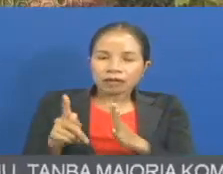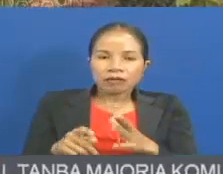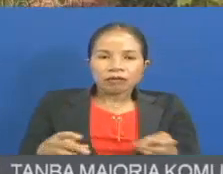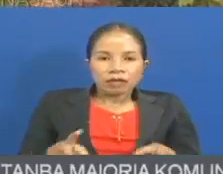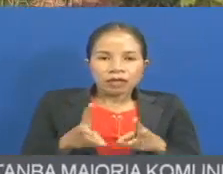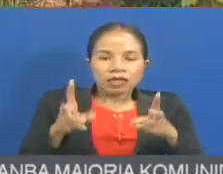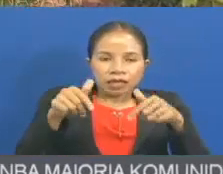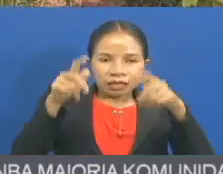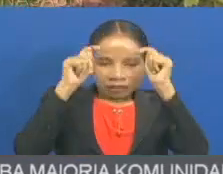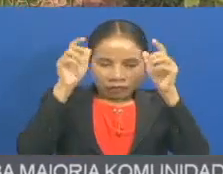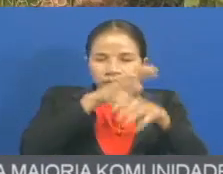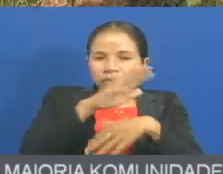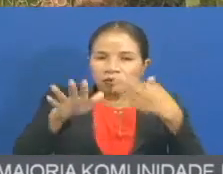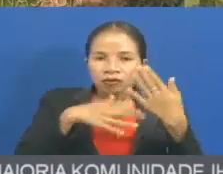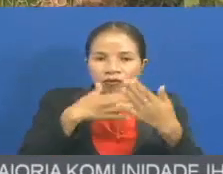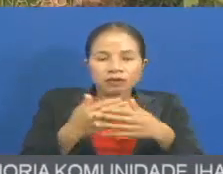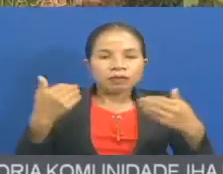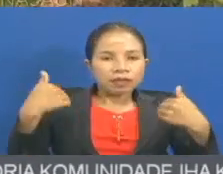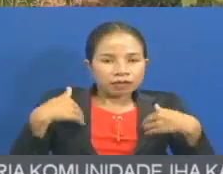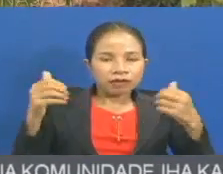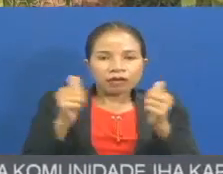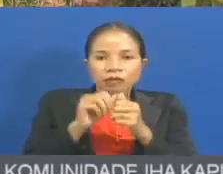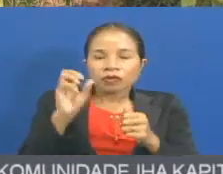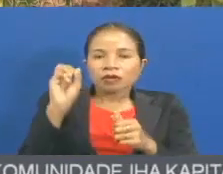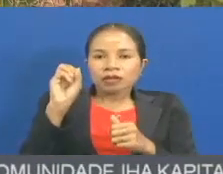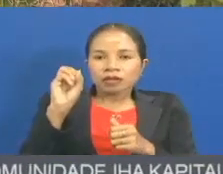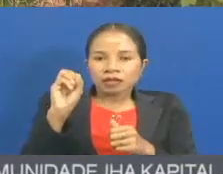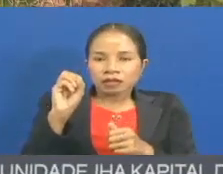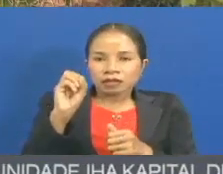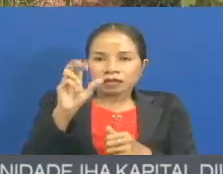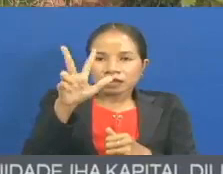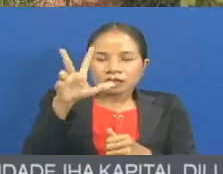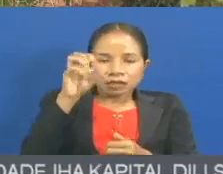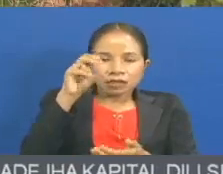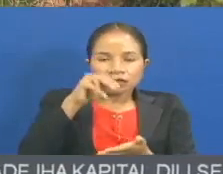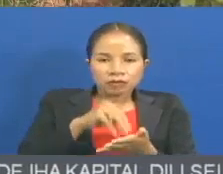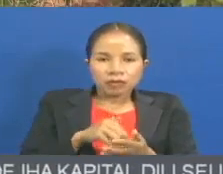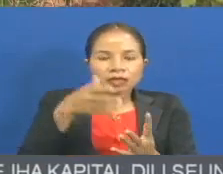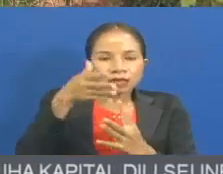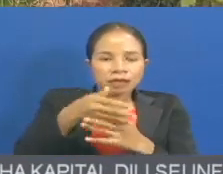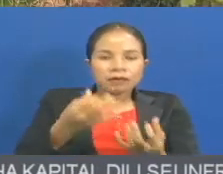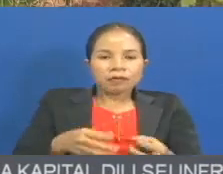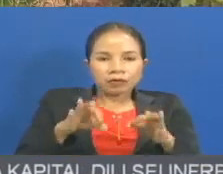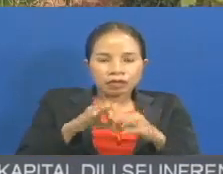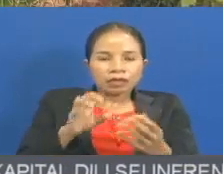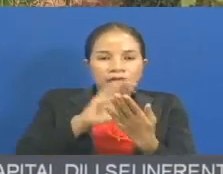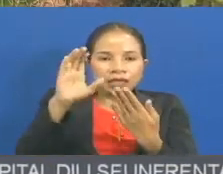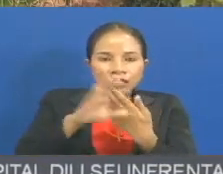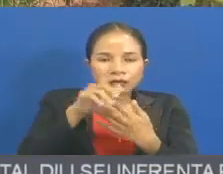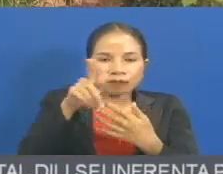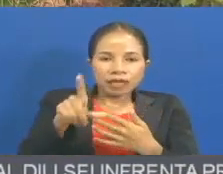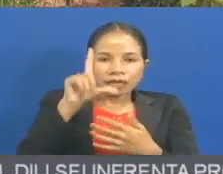e a Timor Laran, toma, ne bem aqui, a moto 300 mil quilômetros, ne bem aqui, tama essencial. Calendário